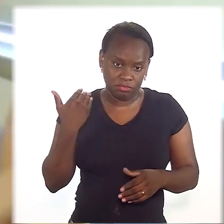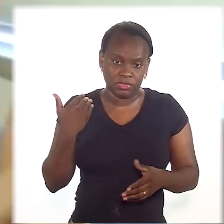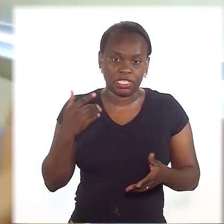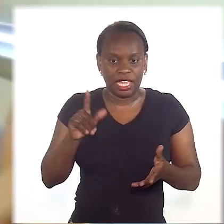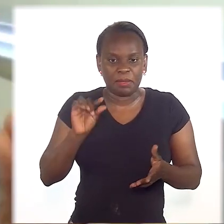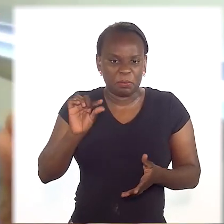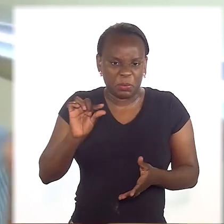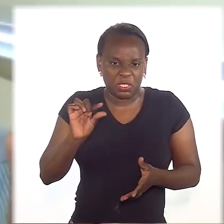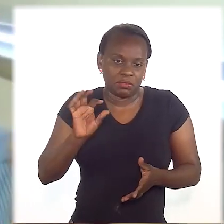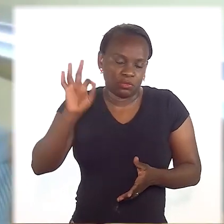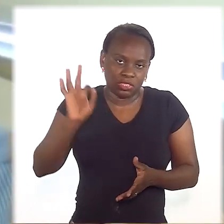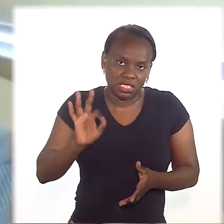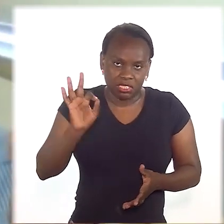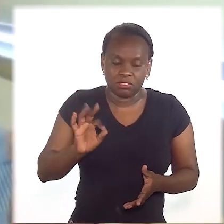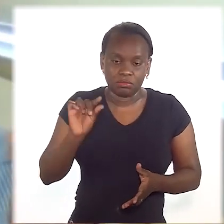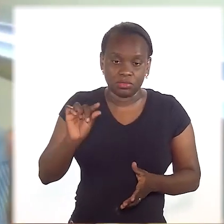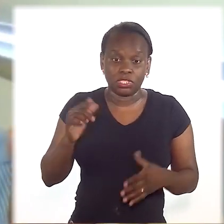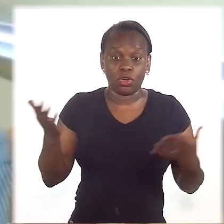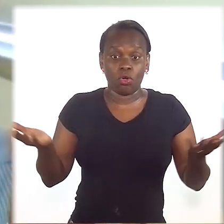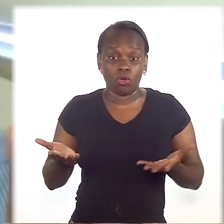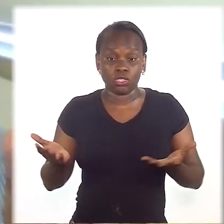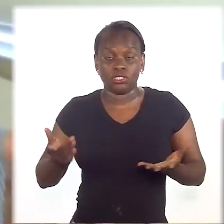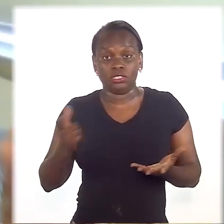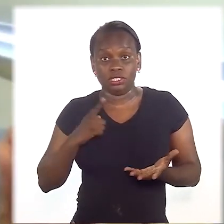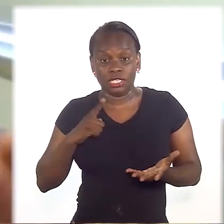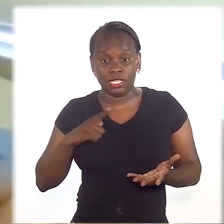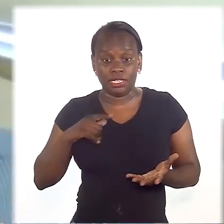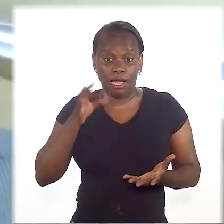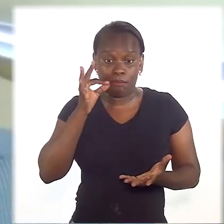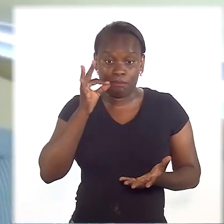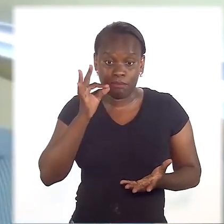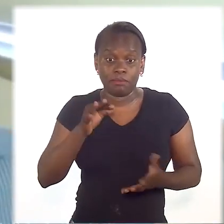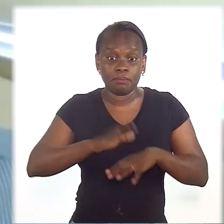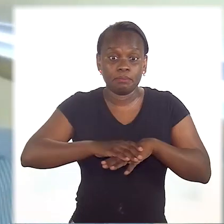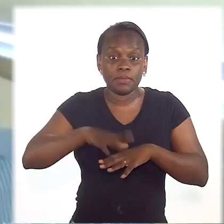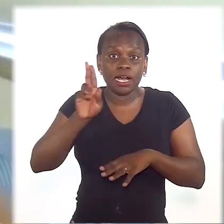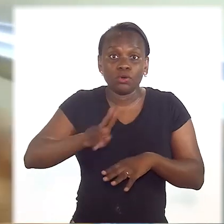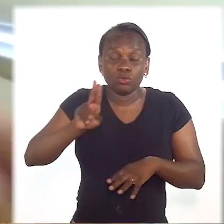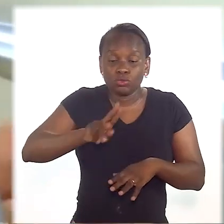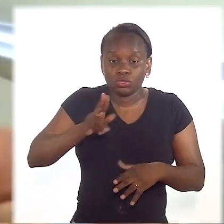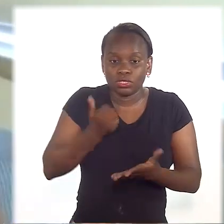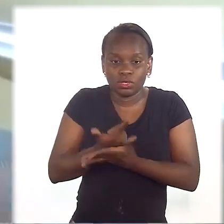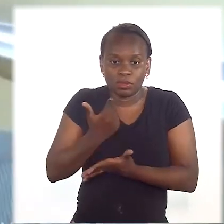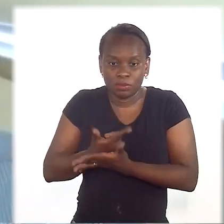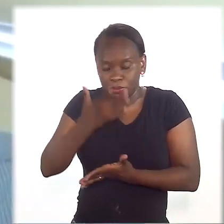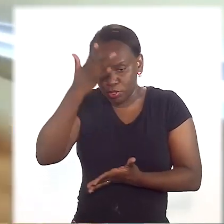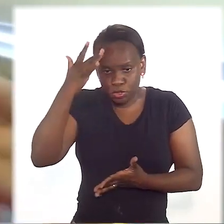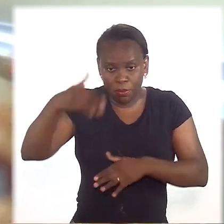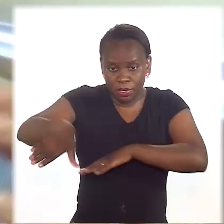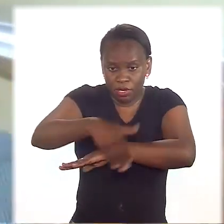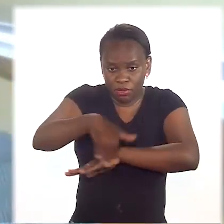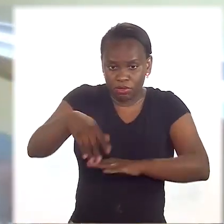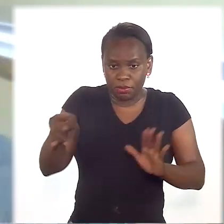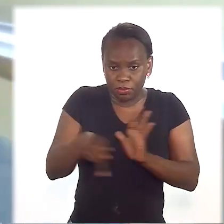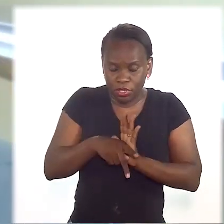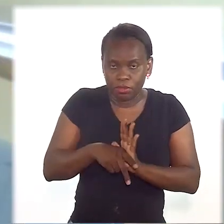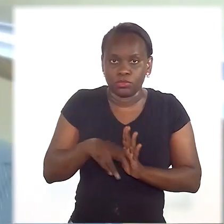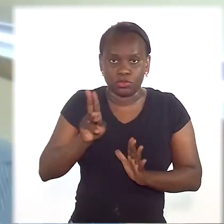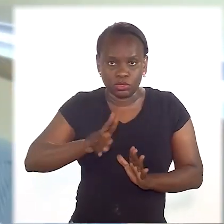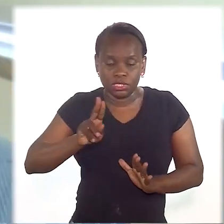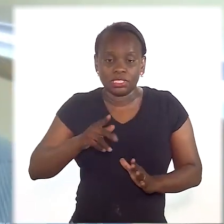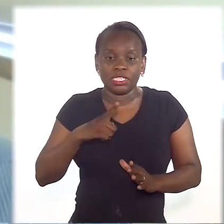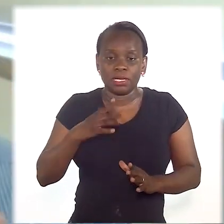que era o menor percentual, e hoje a maconha mais consumida, a maconha de